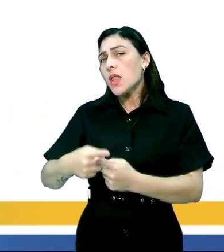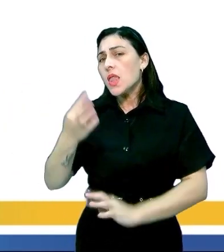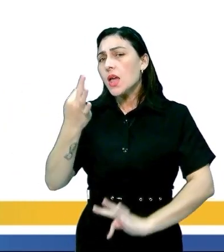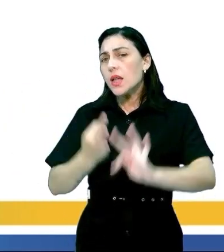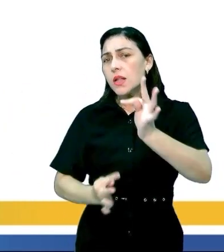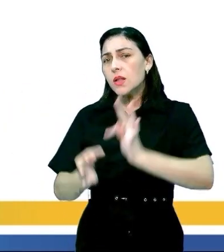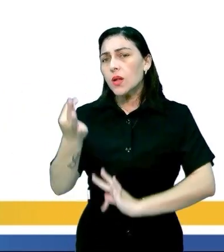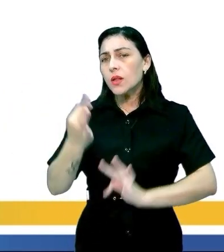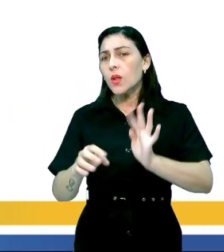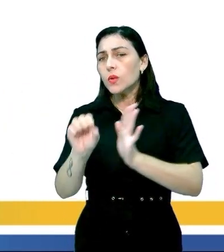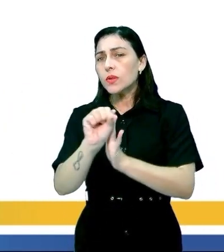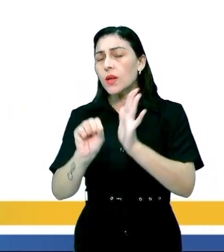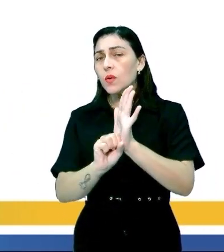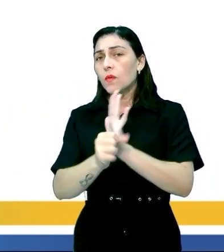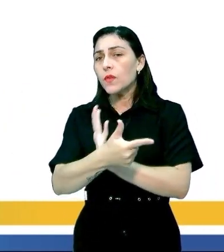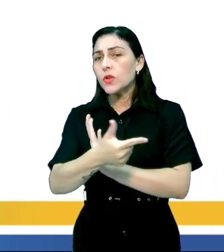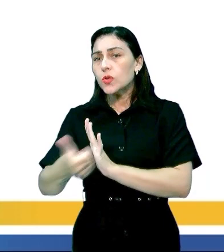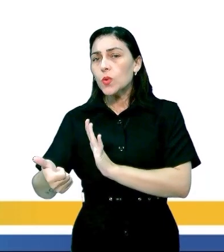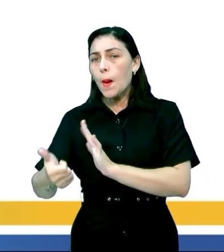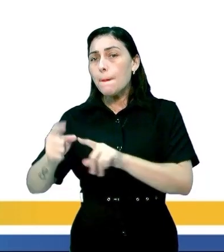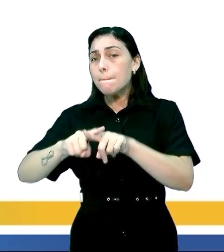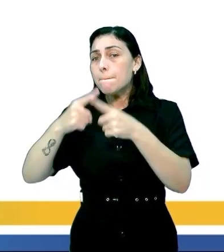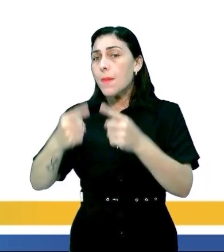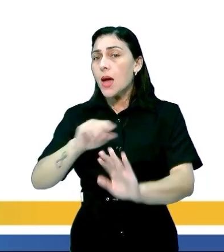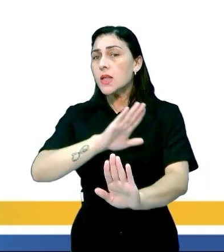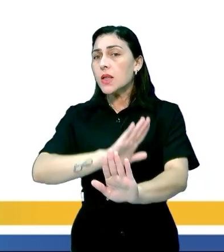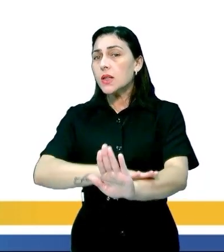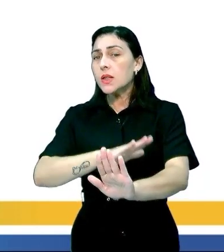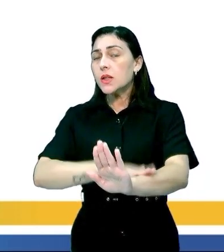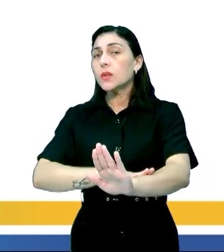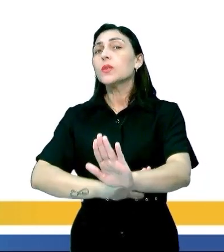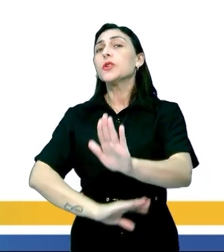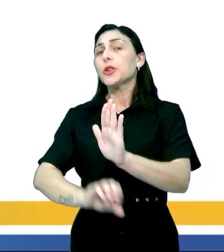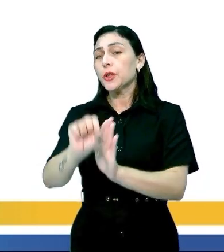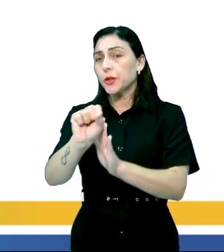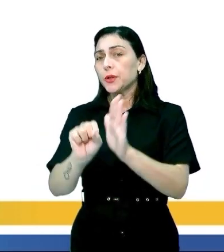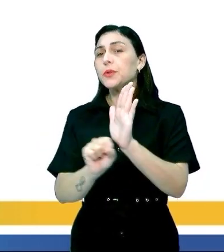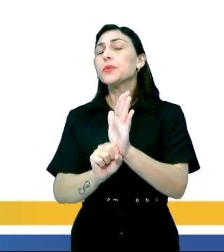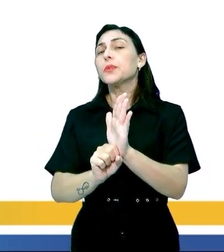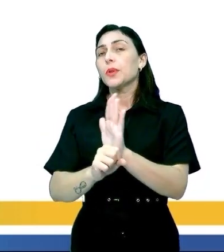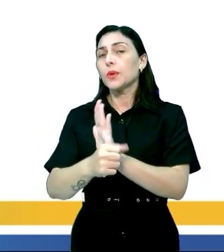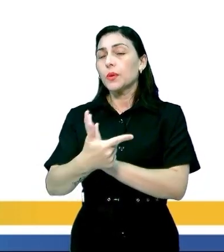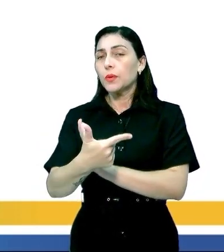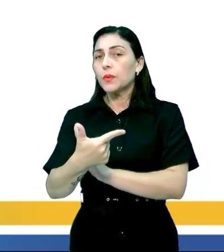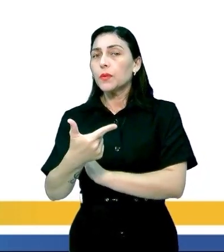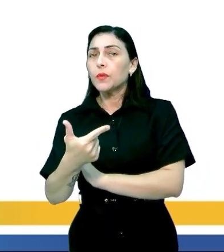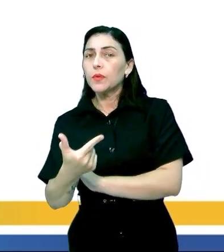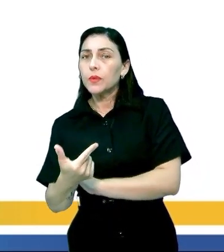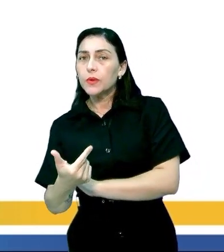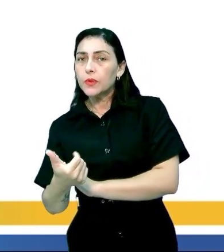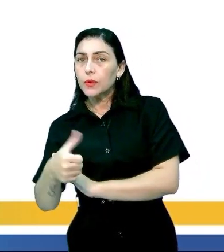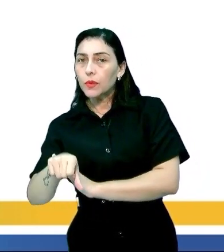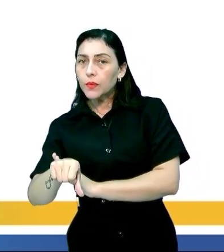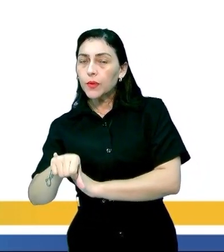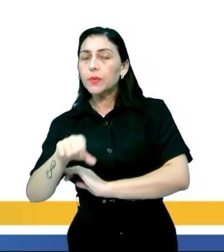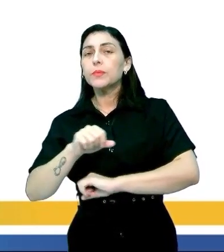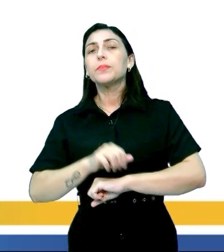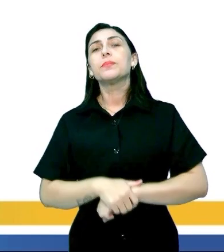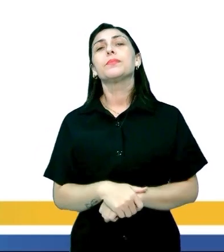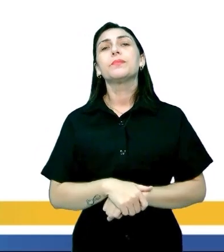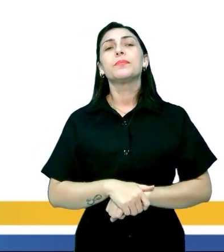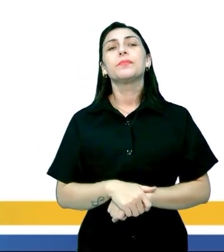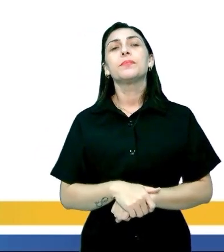a tecnologia é do século XXI, mas a ideologia é do século